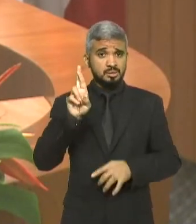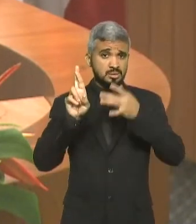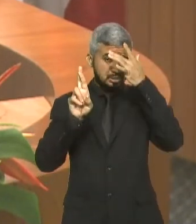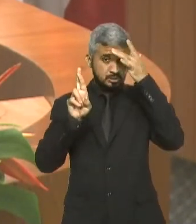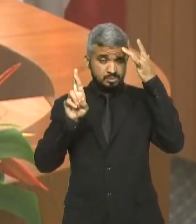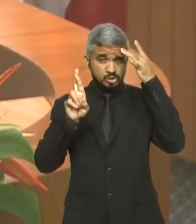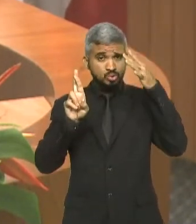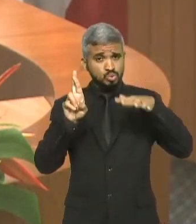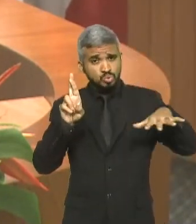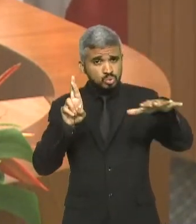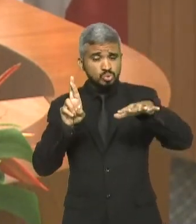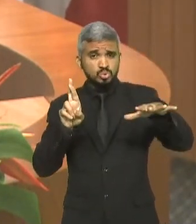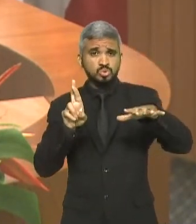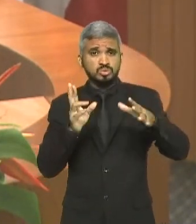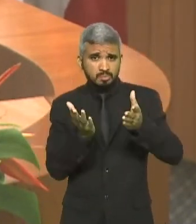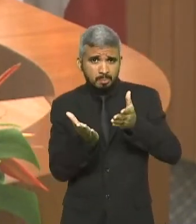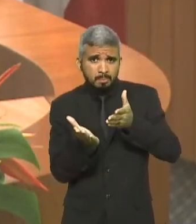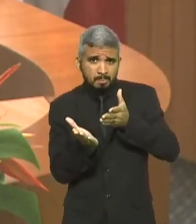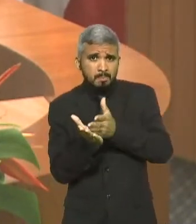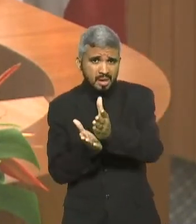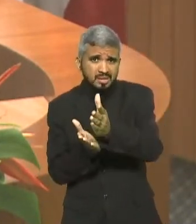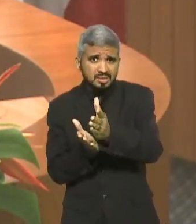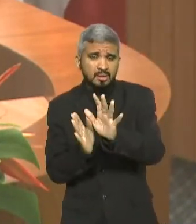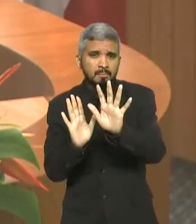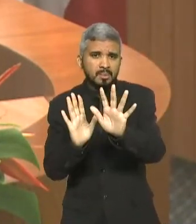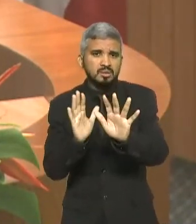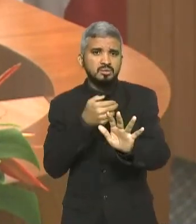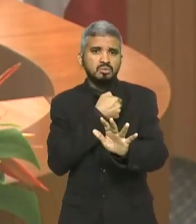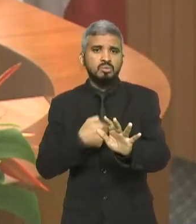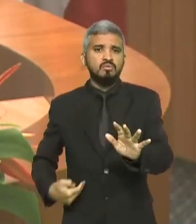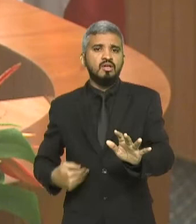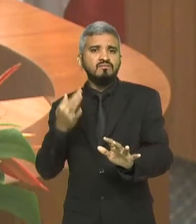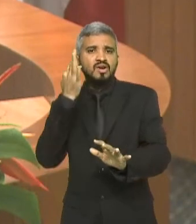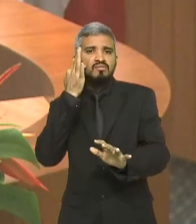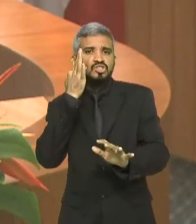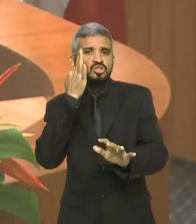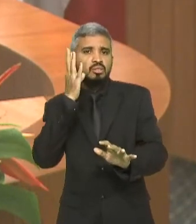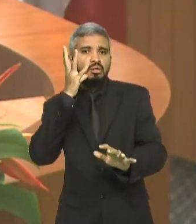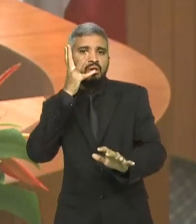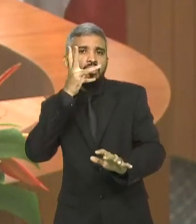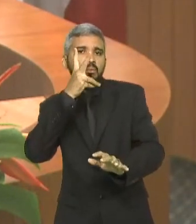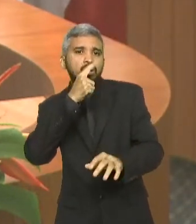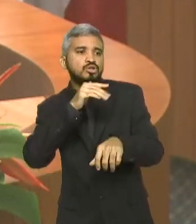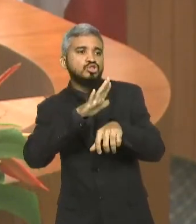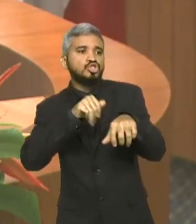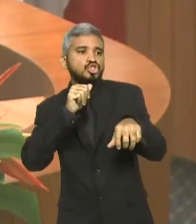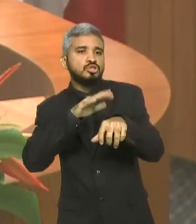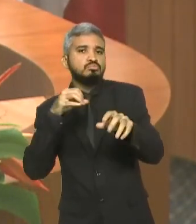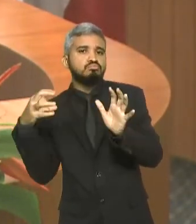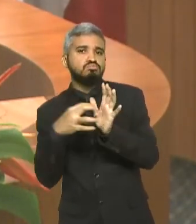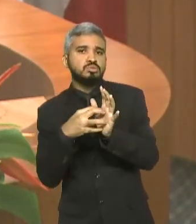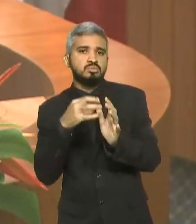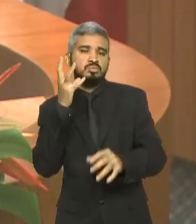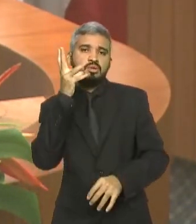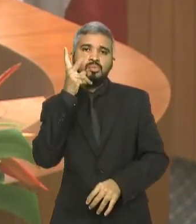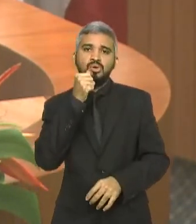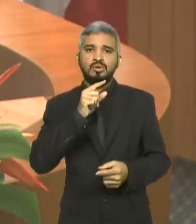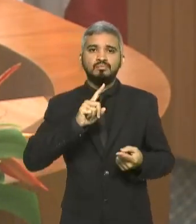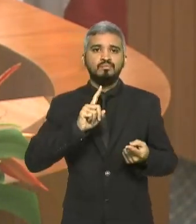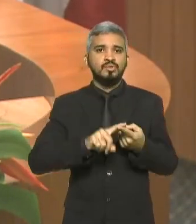passaram, estão desmotivados, que o governador Flávio Dino não nomeia Praged, IPREV,